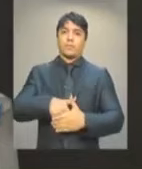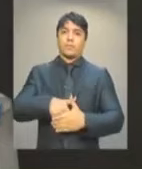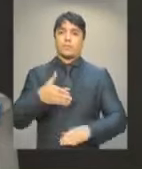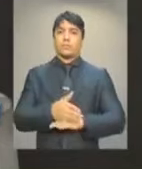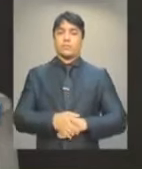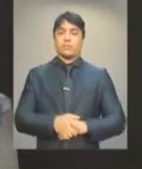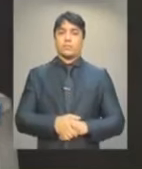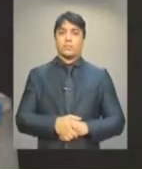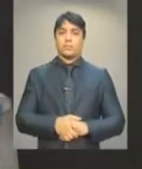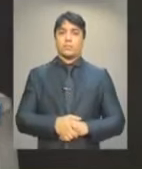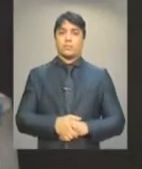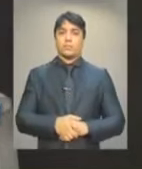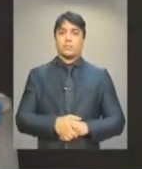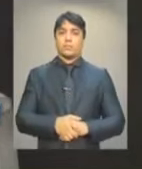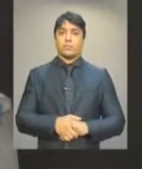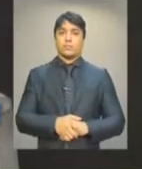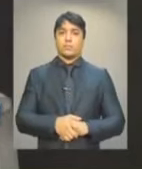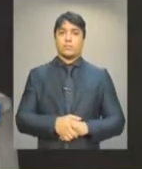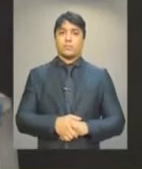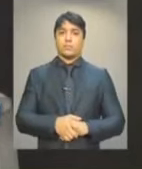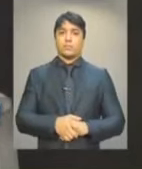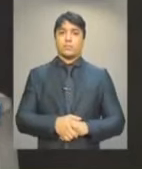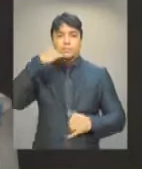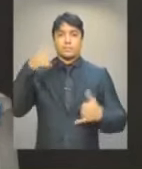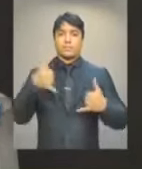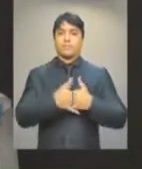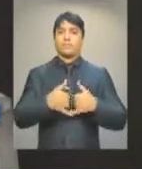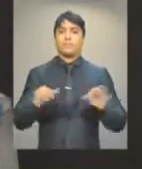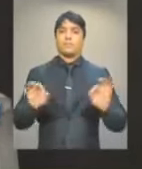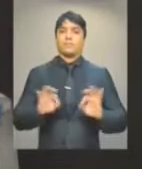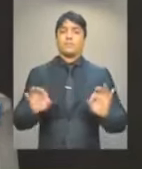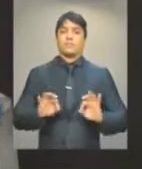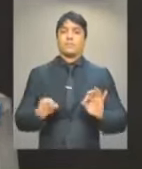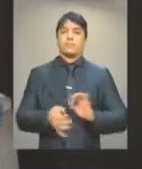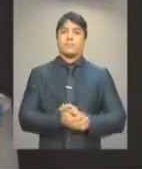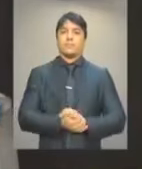eu vou fazer e ela não vai me ligar.